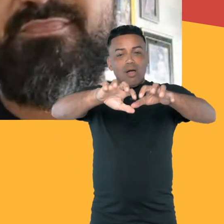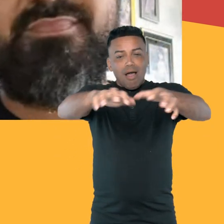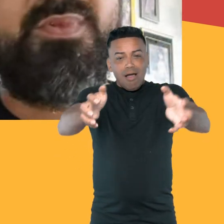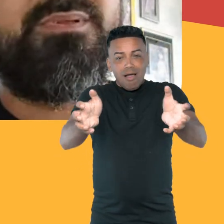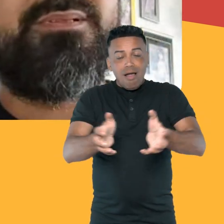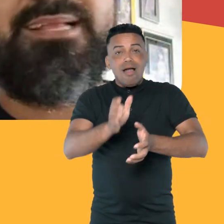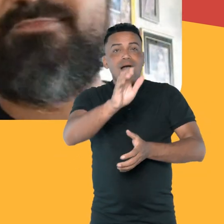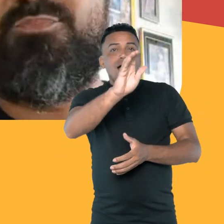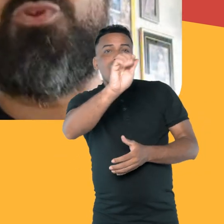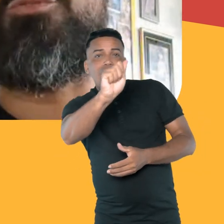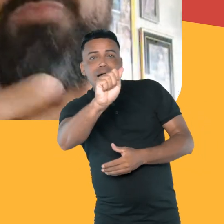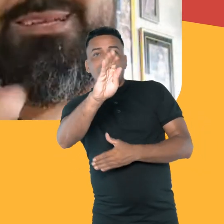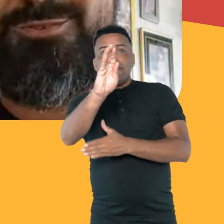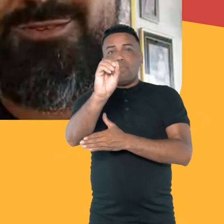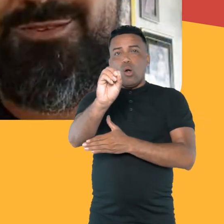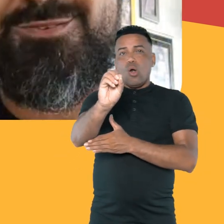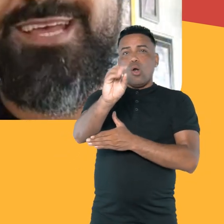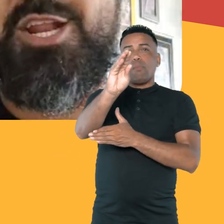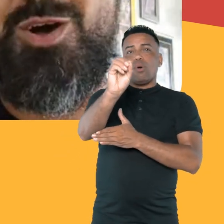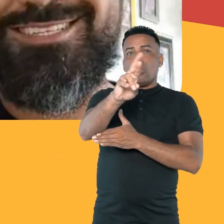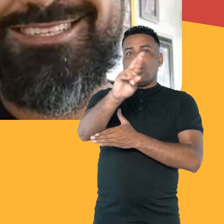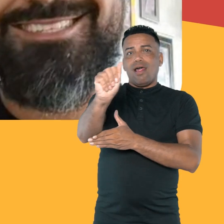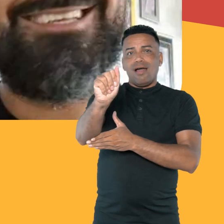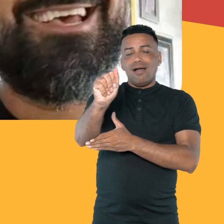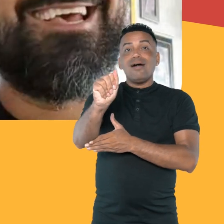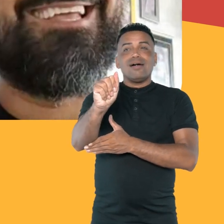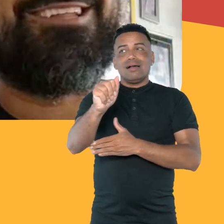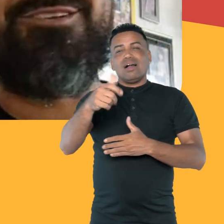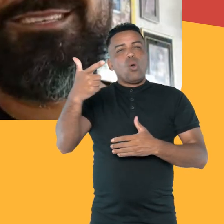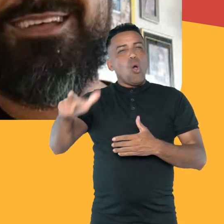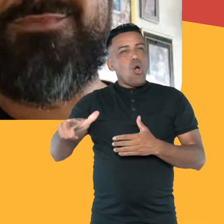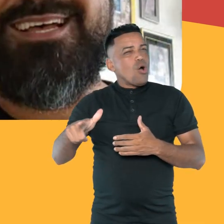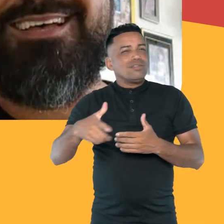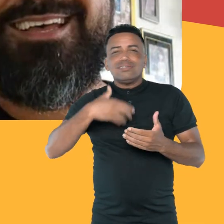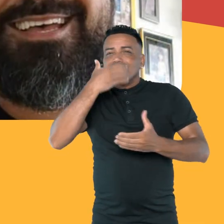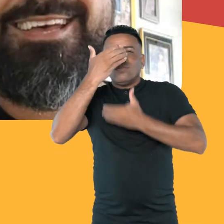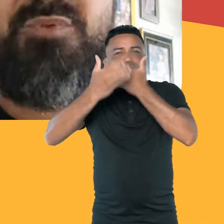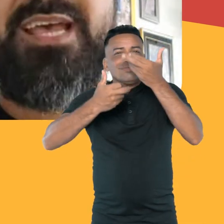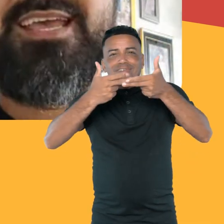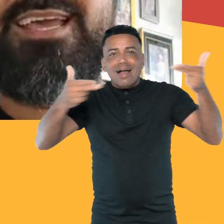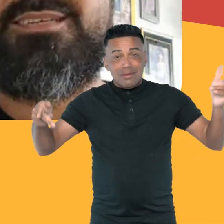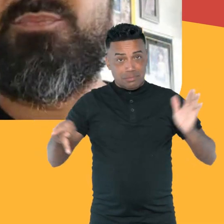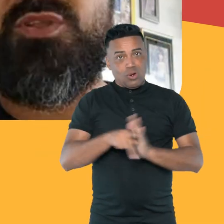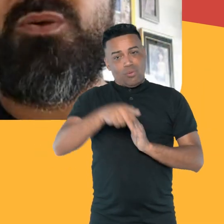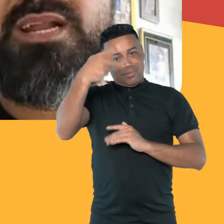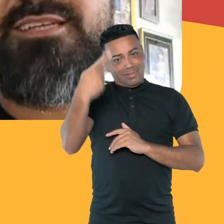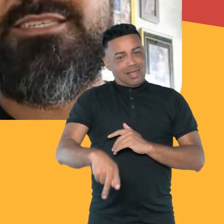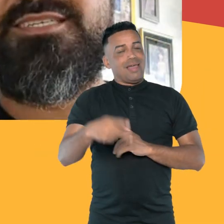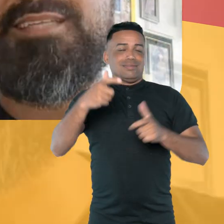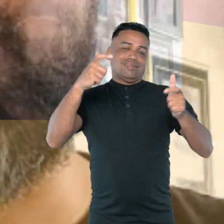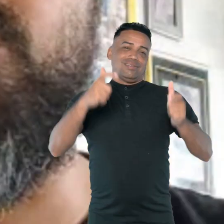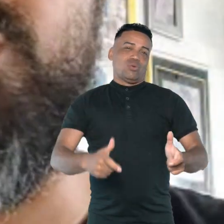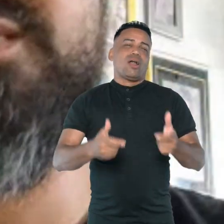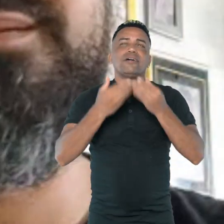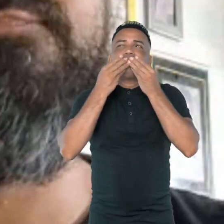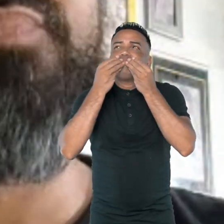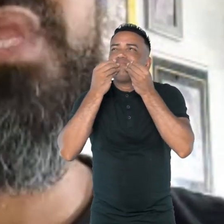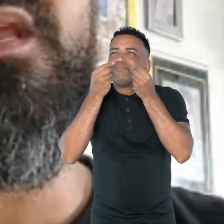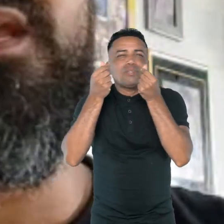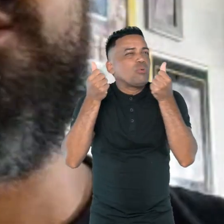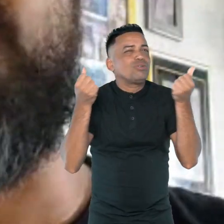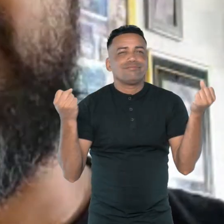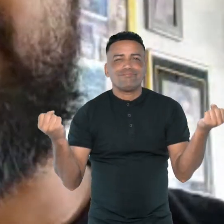assim, muito mais gostoso do que nozes. Então nós temos uma riqueza muito grande de